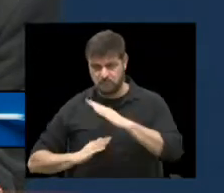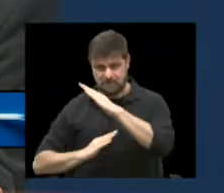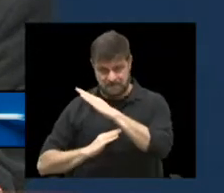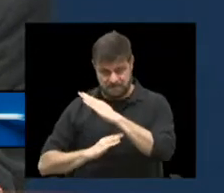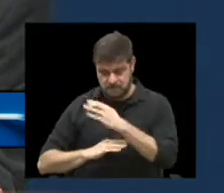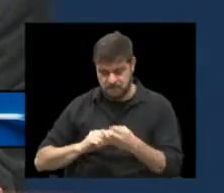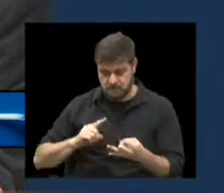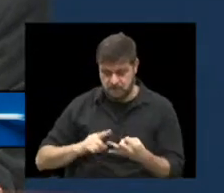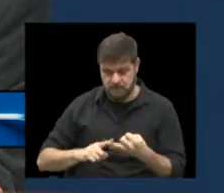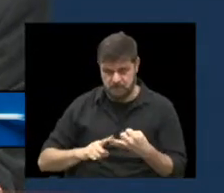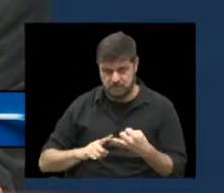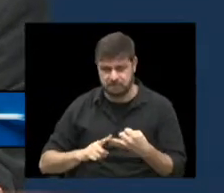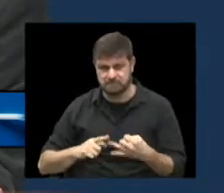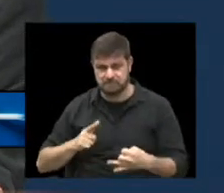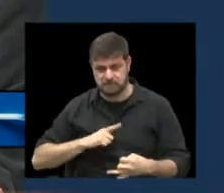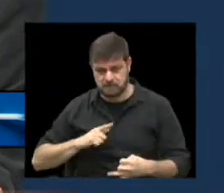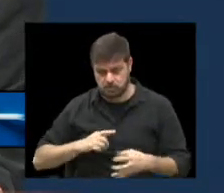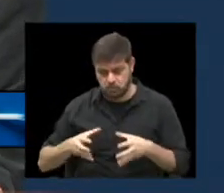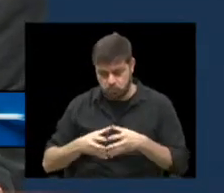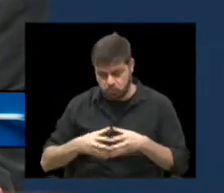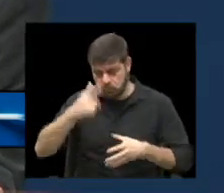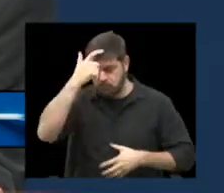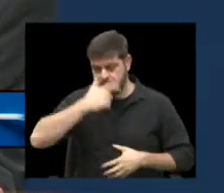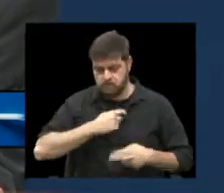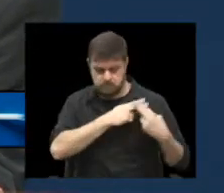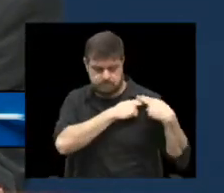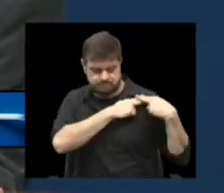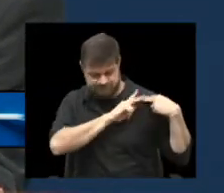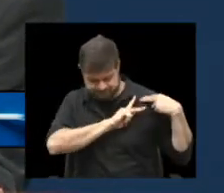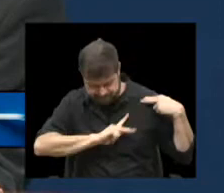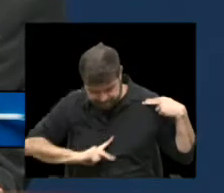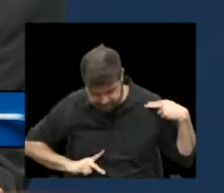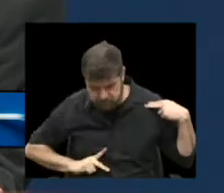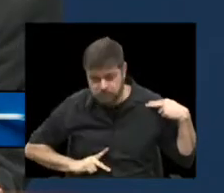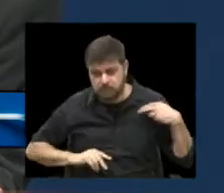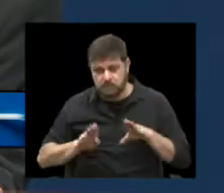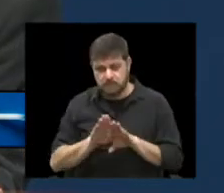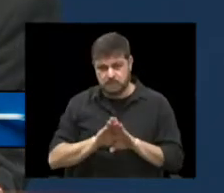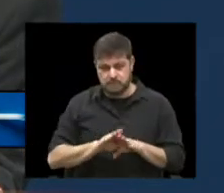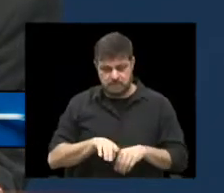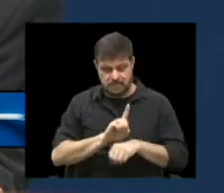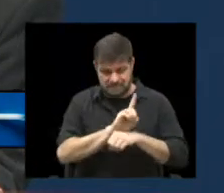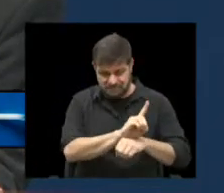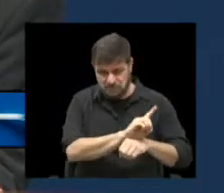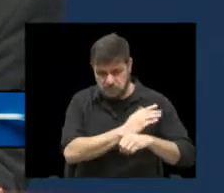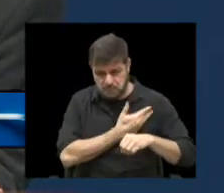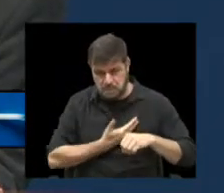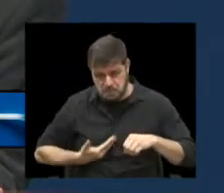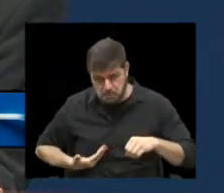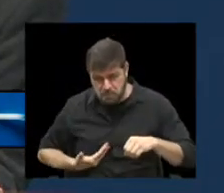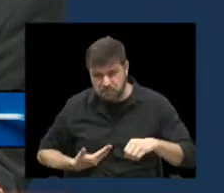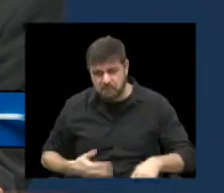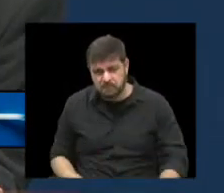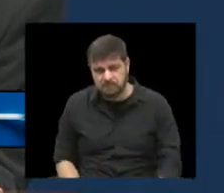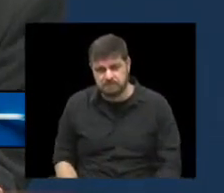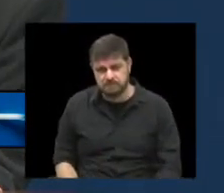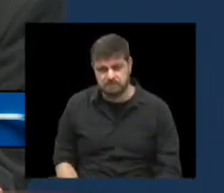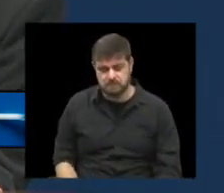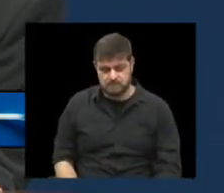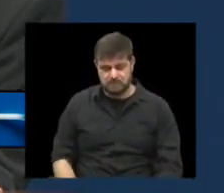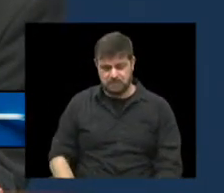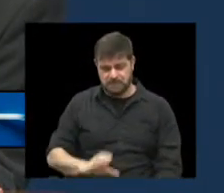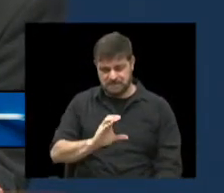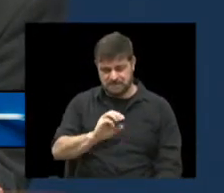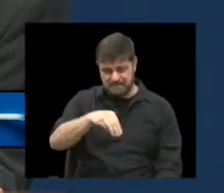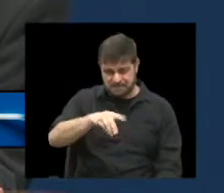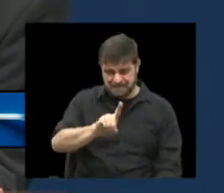Municipal de Campinas, através da comissão que nós presidimos, da Defensoria Pública, do